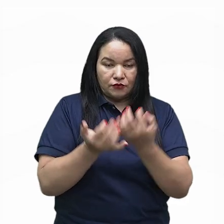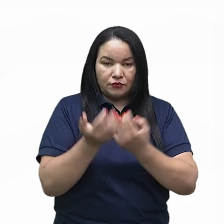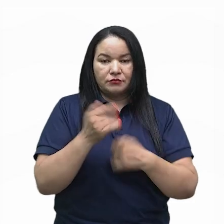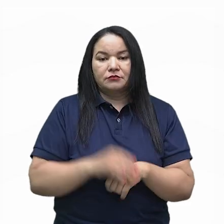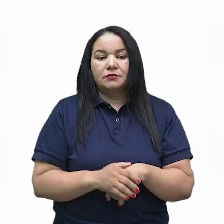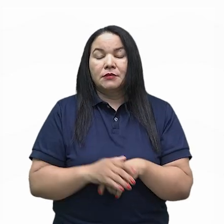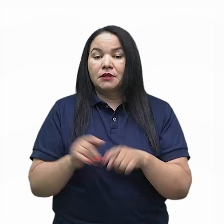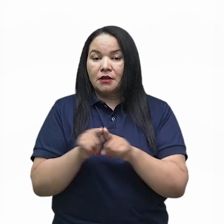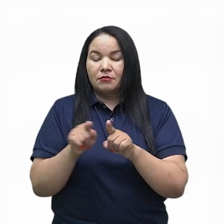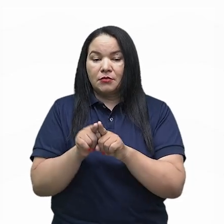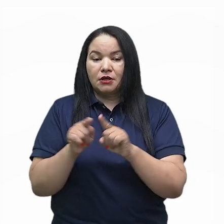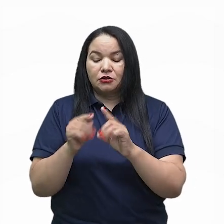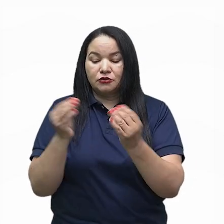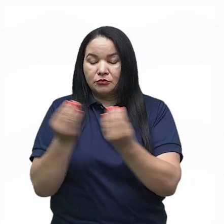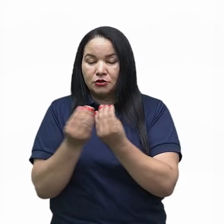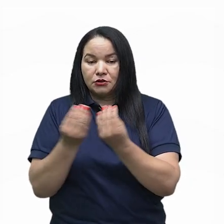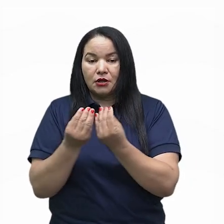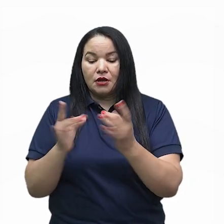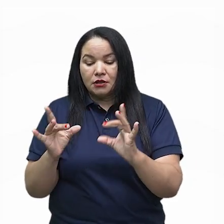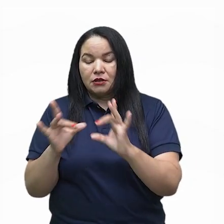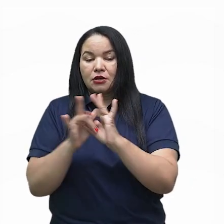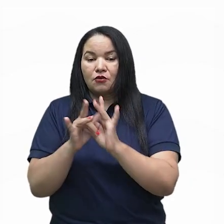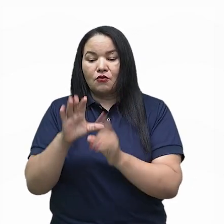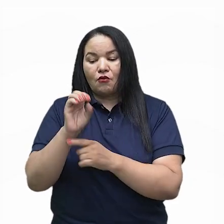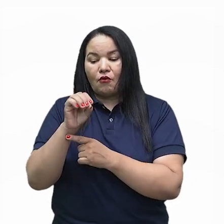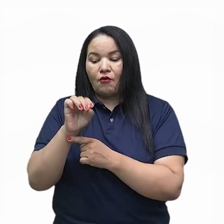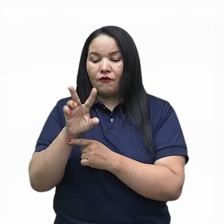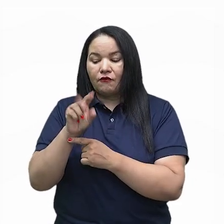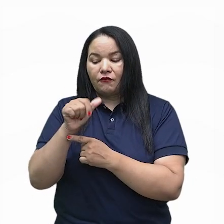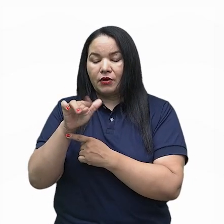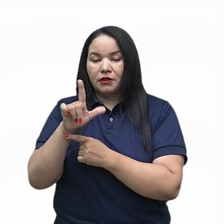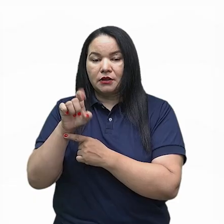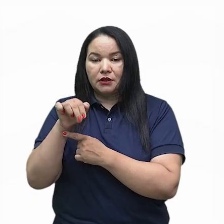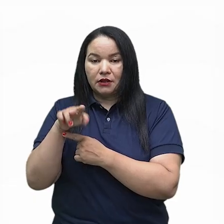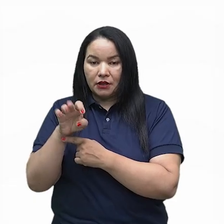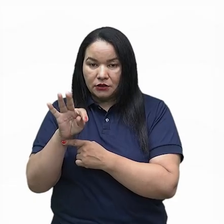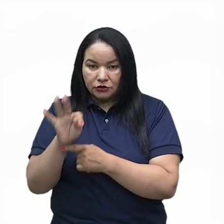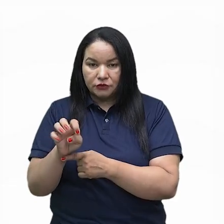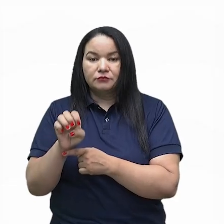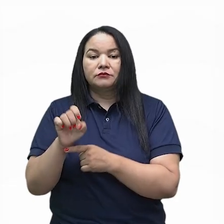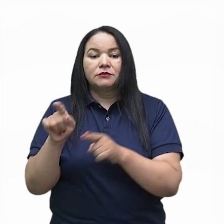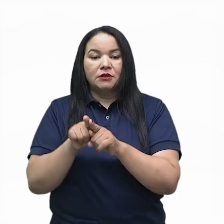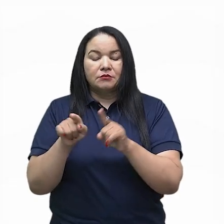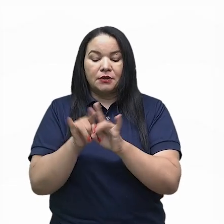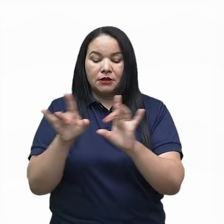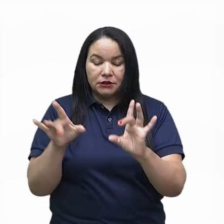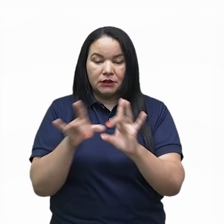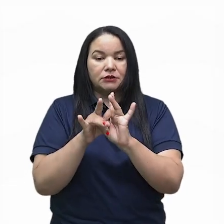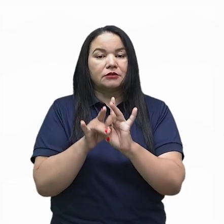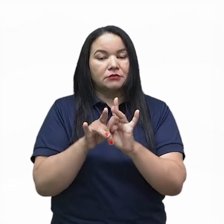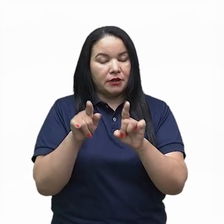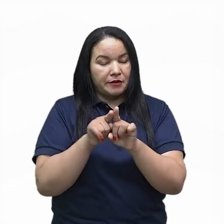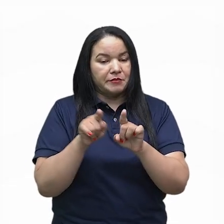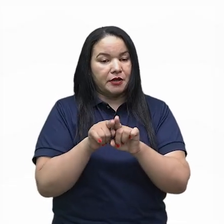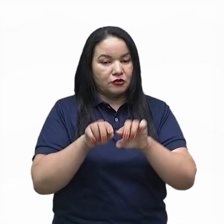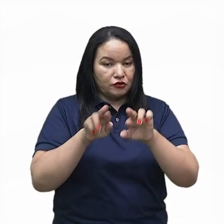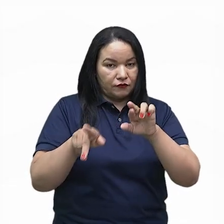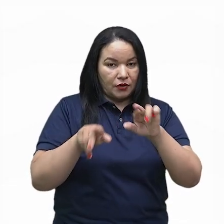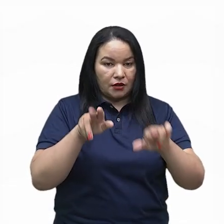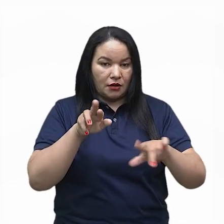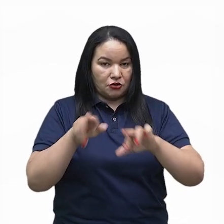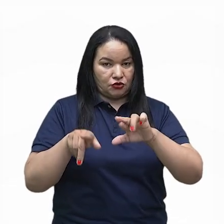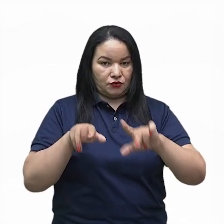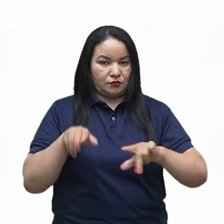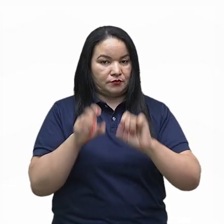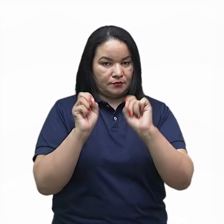de compostos formados a partir de ligação covalente, por exemplo. Tá? Então, o tipo de substância e de ligações interfere nesse